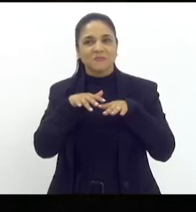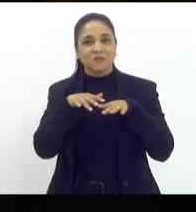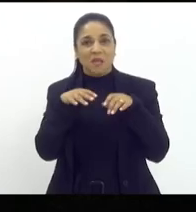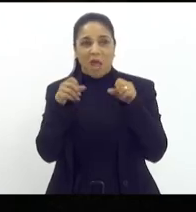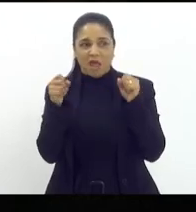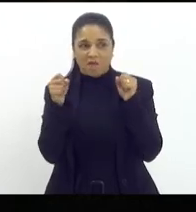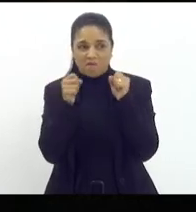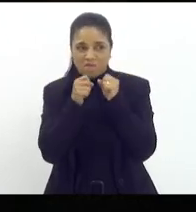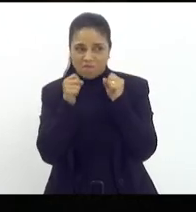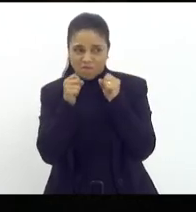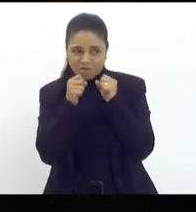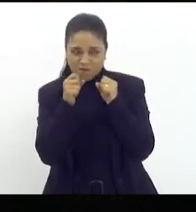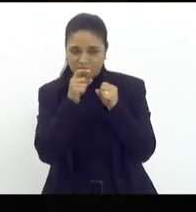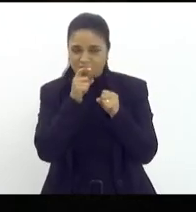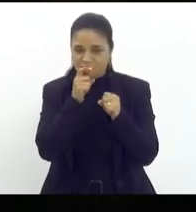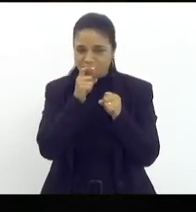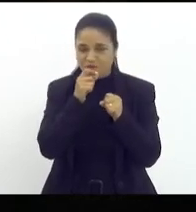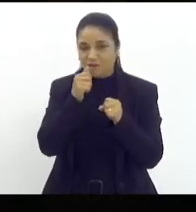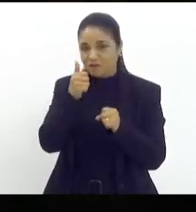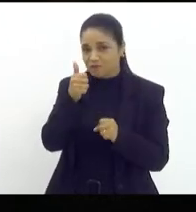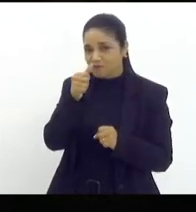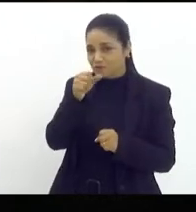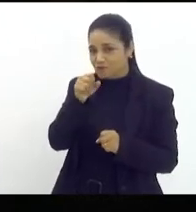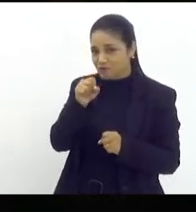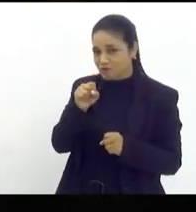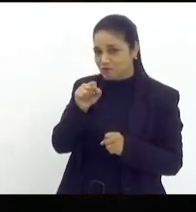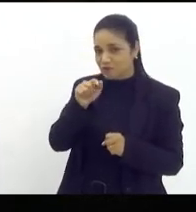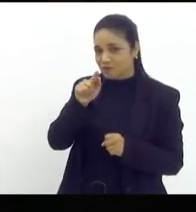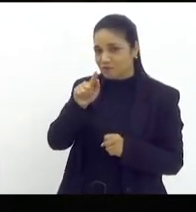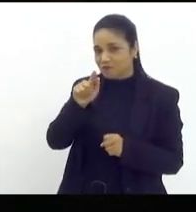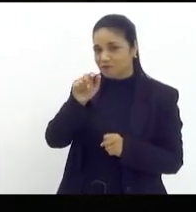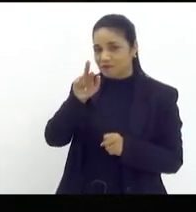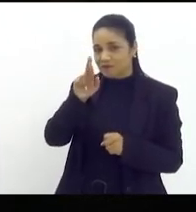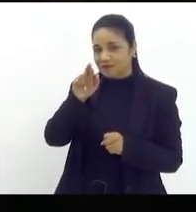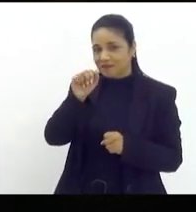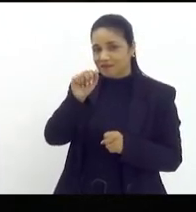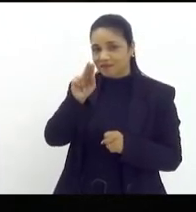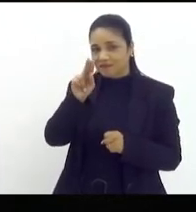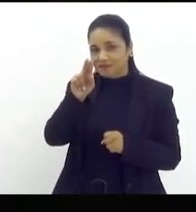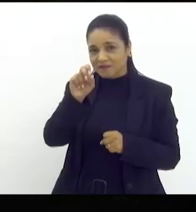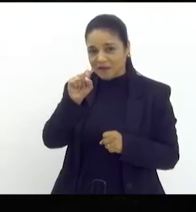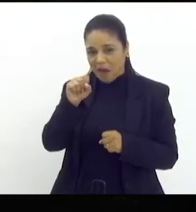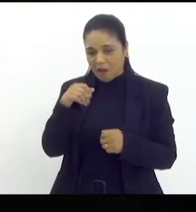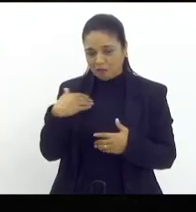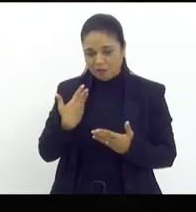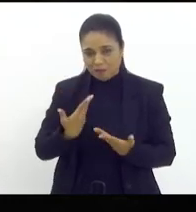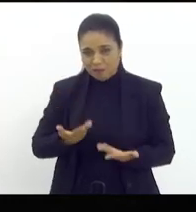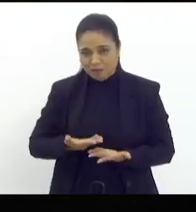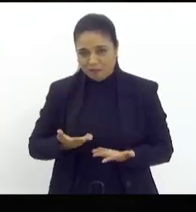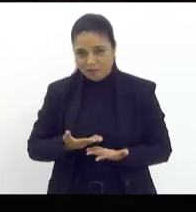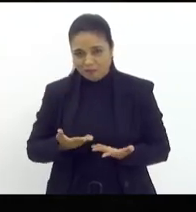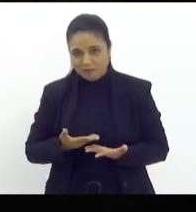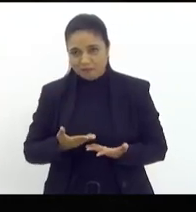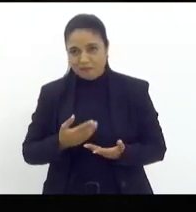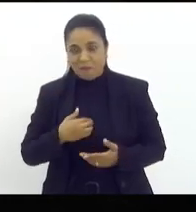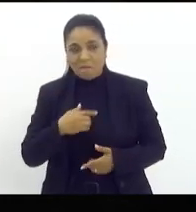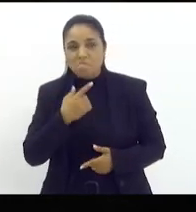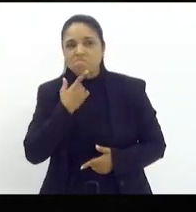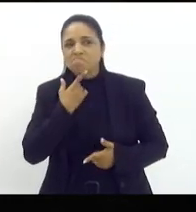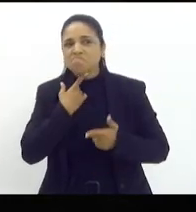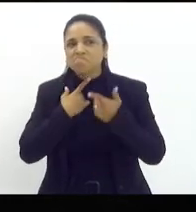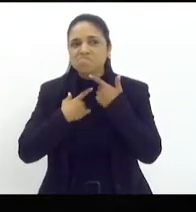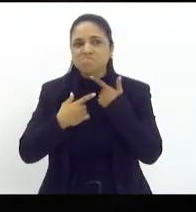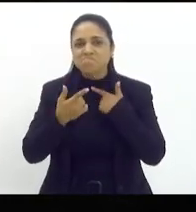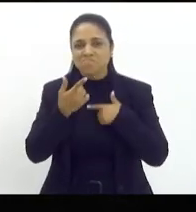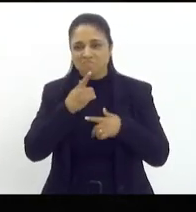frio de 18 graus que nós estamos sendo submetidos parece que é um desejo que a